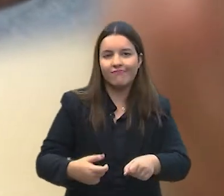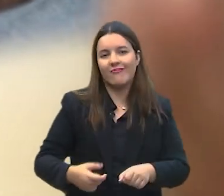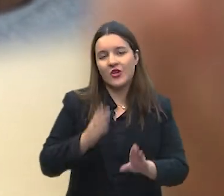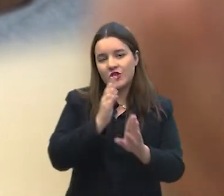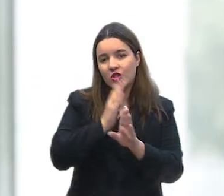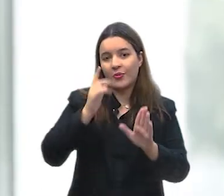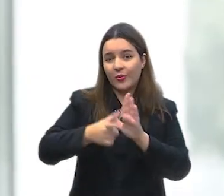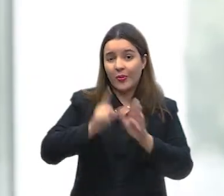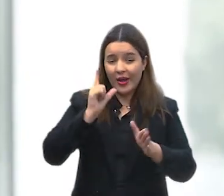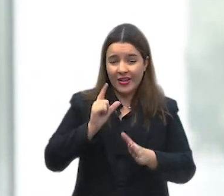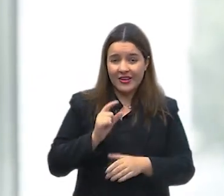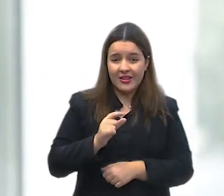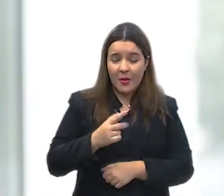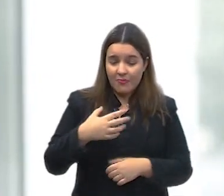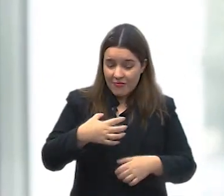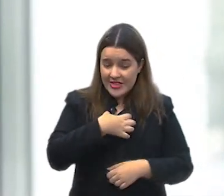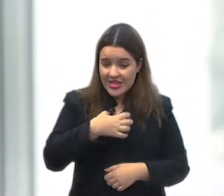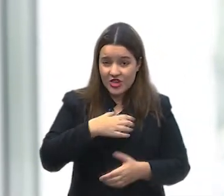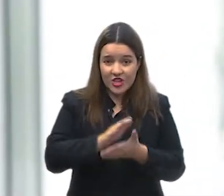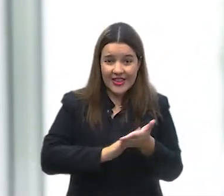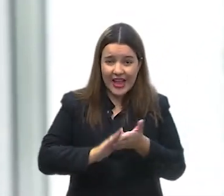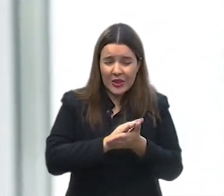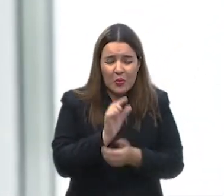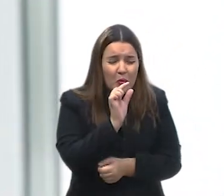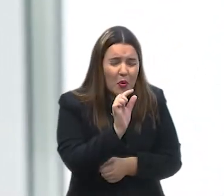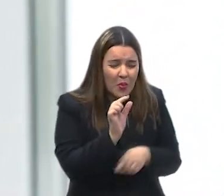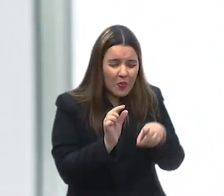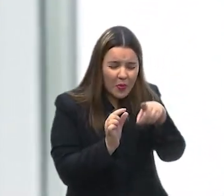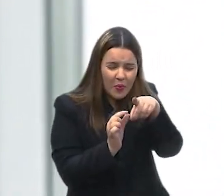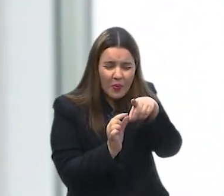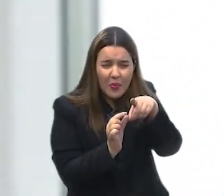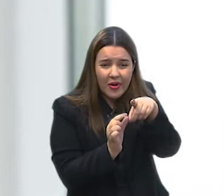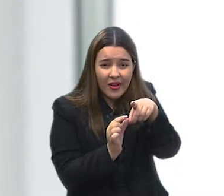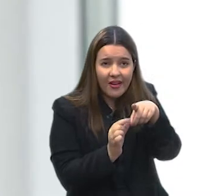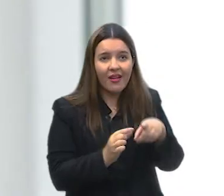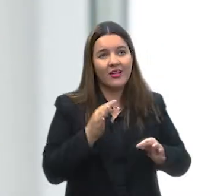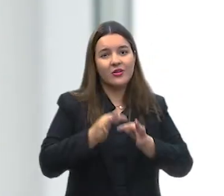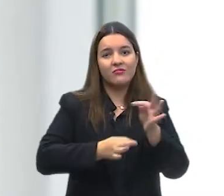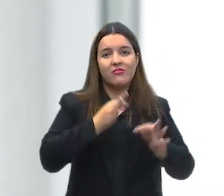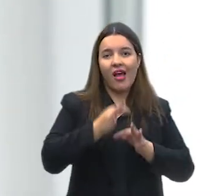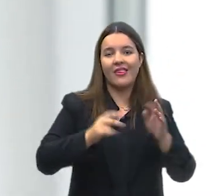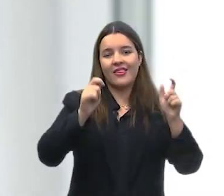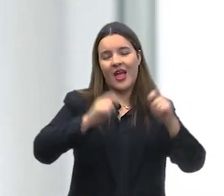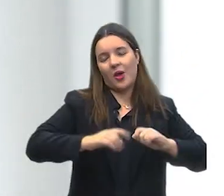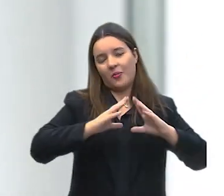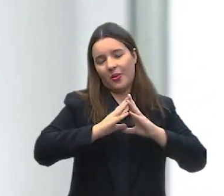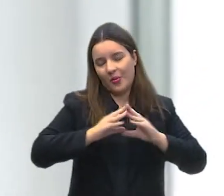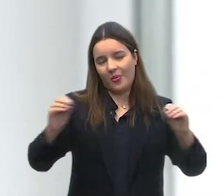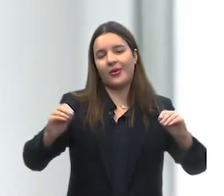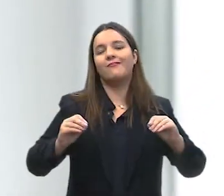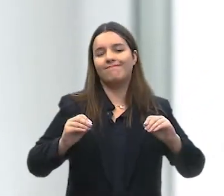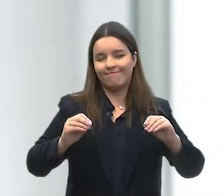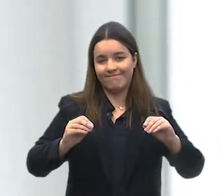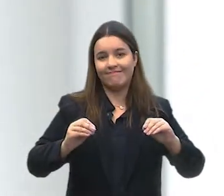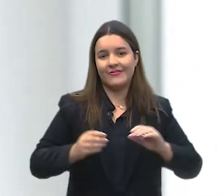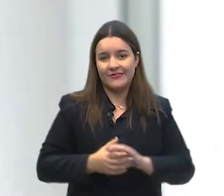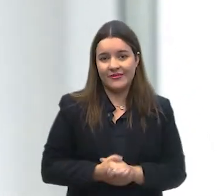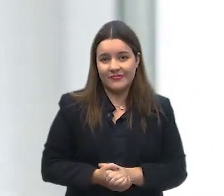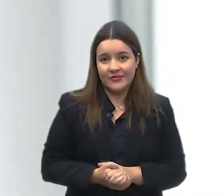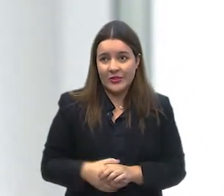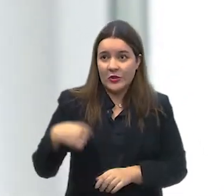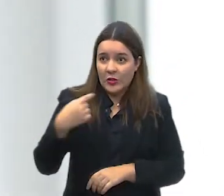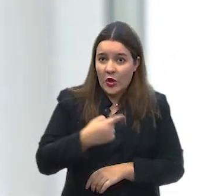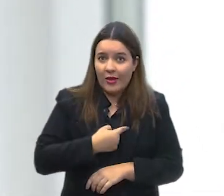numa fase assintomática da doença, com a doença confinada à próstata, e isso, obviamente, quando a gente fazia